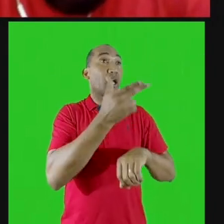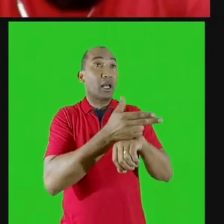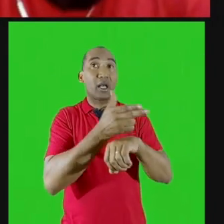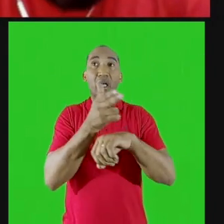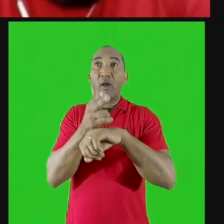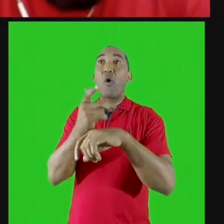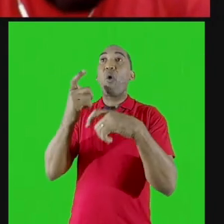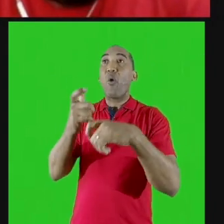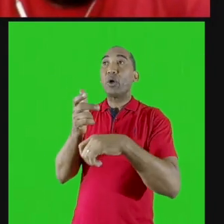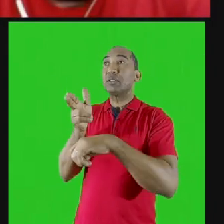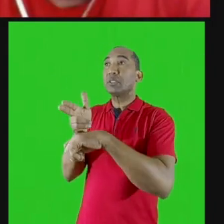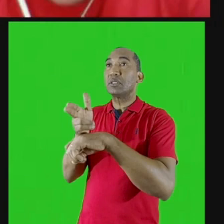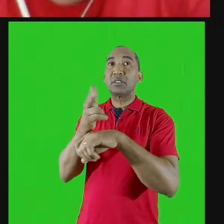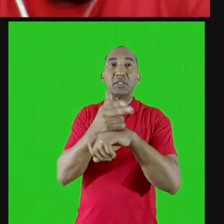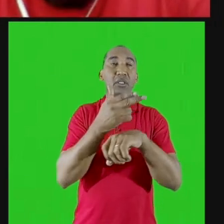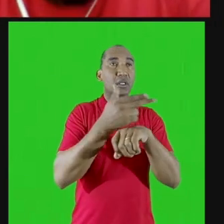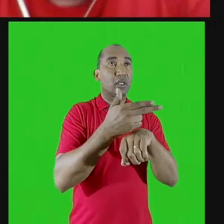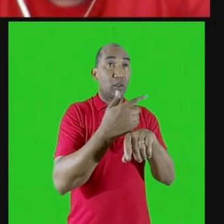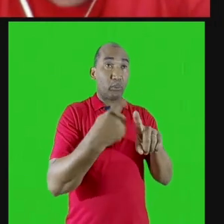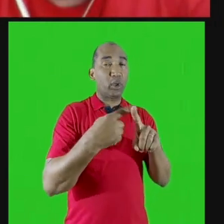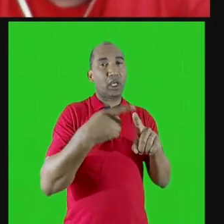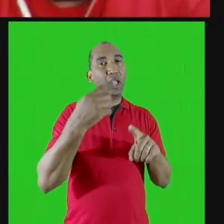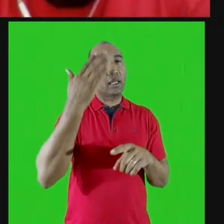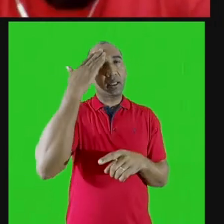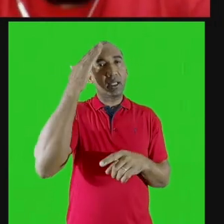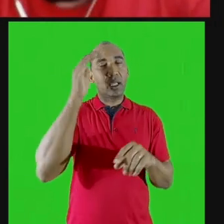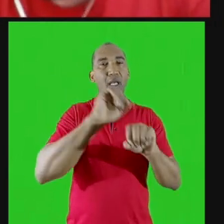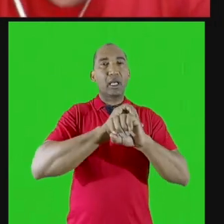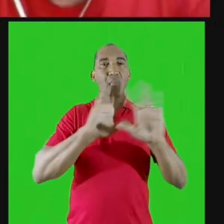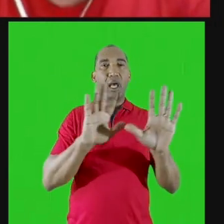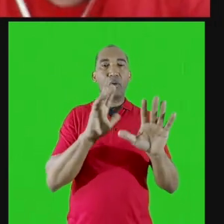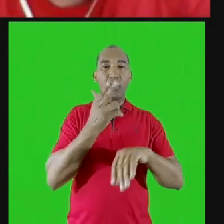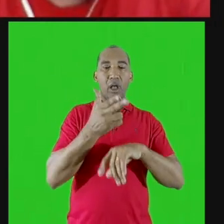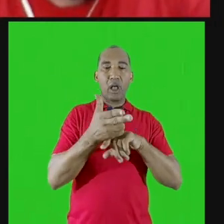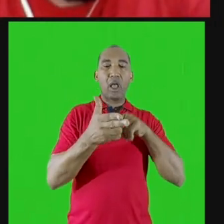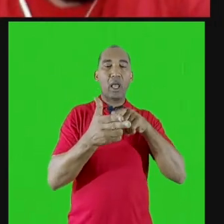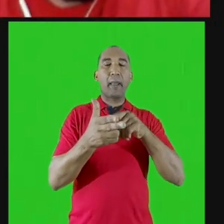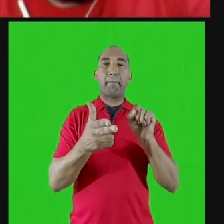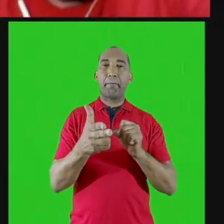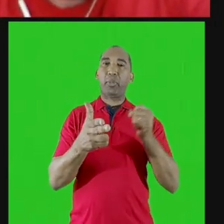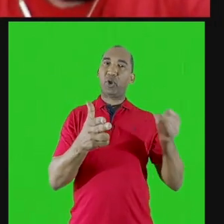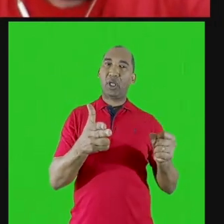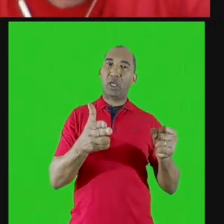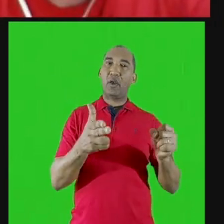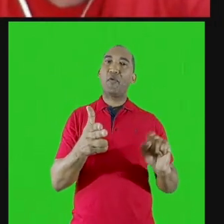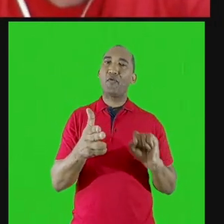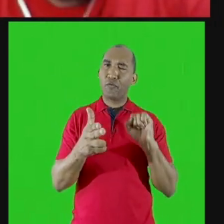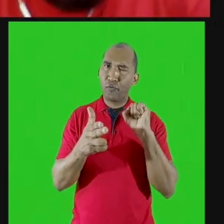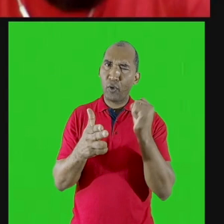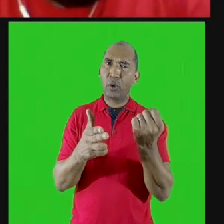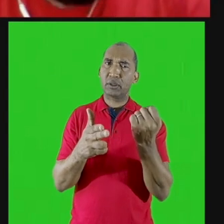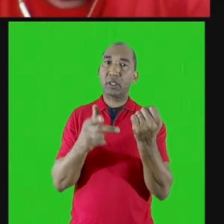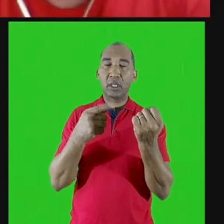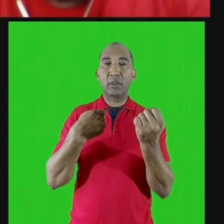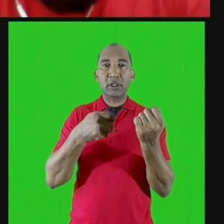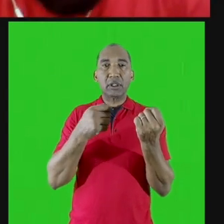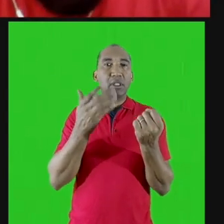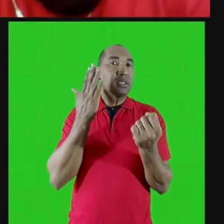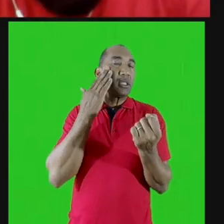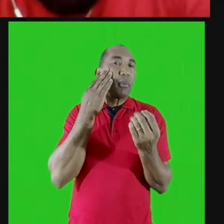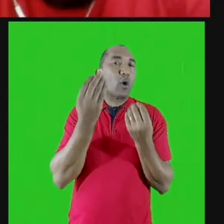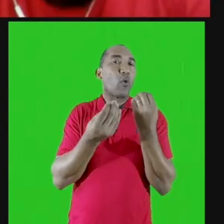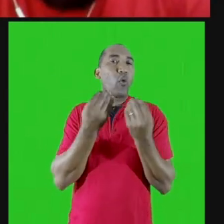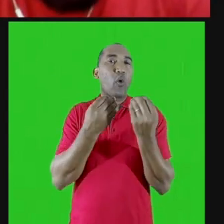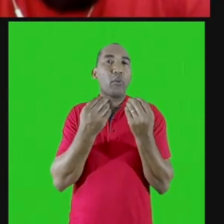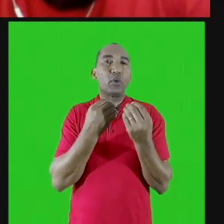então a gente tem que começar a entender também o poder e a força que a câmera tem, e o áudio transvisual eu acho que ele me fez cada vez mais aprender e poder observar para isso,